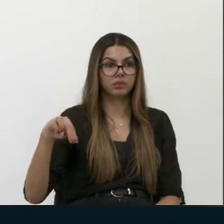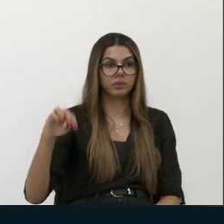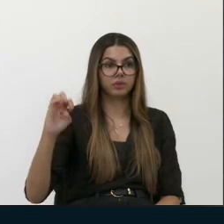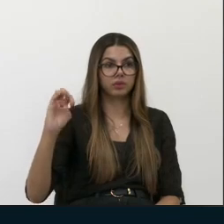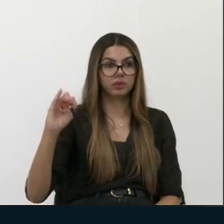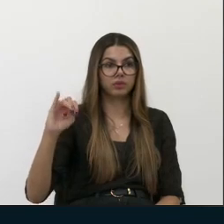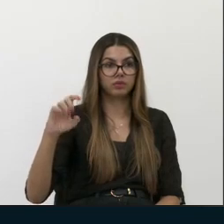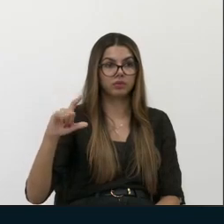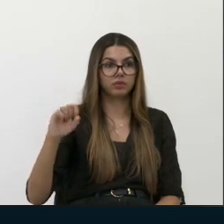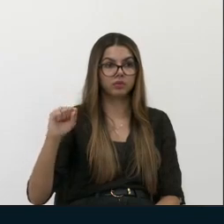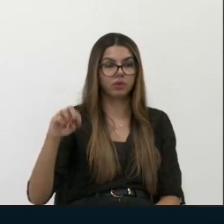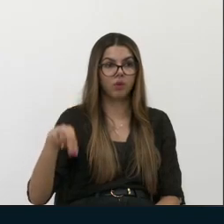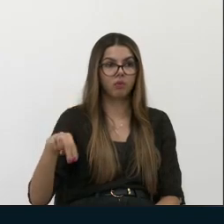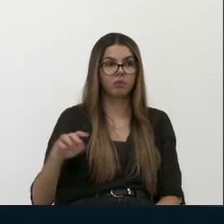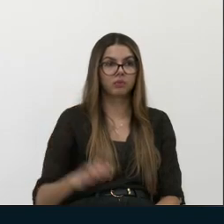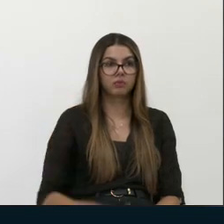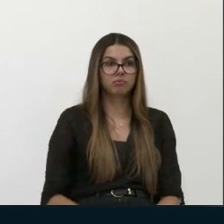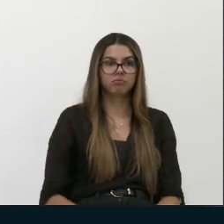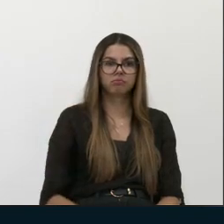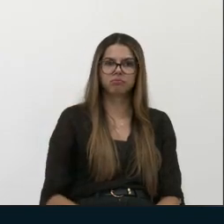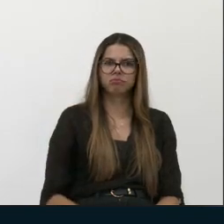estava sem voz, ele não falou na última sessão.